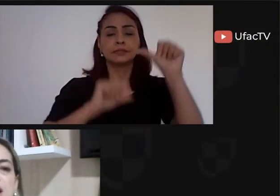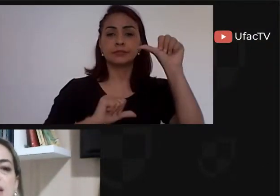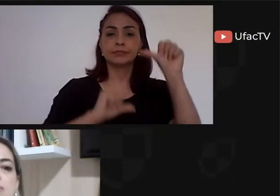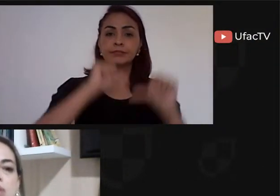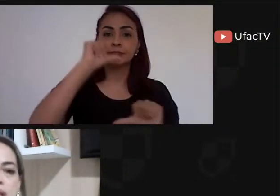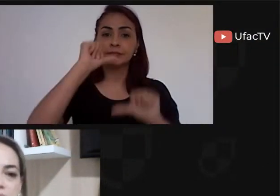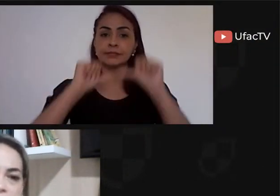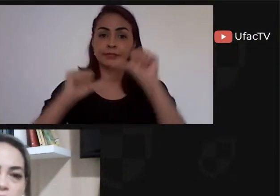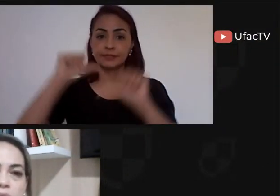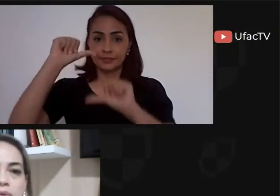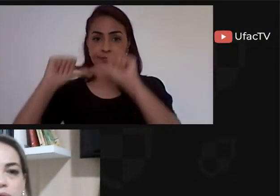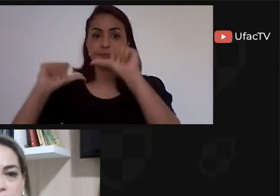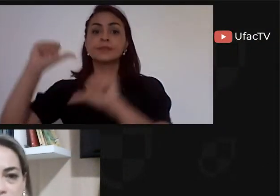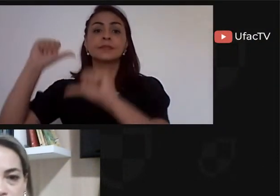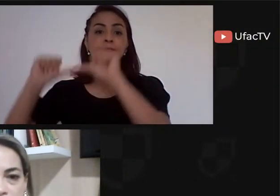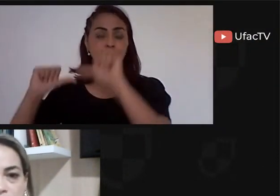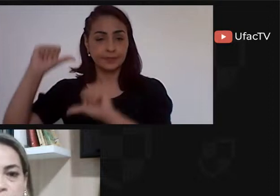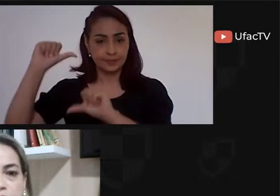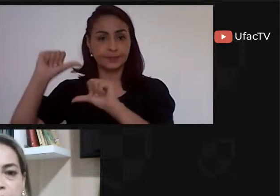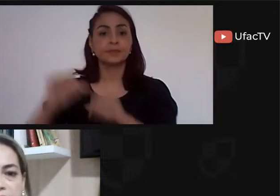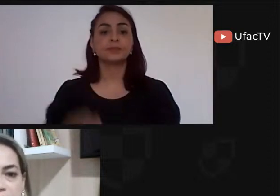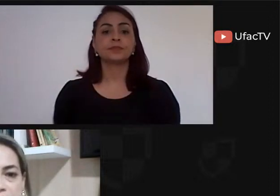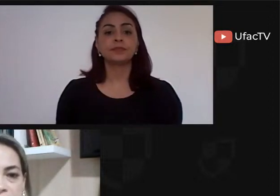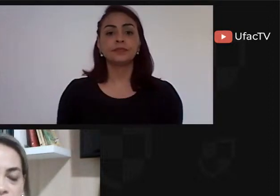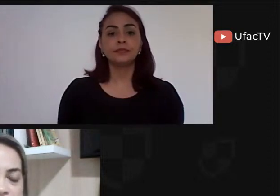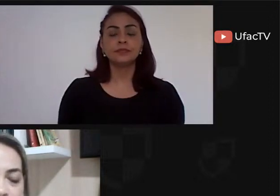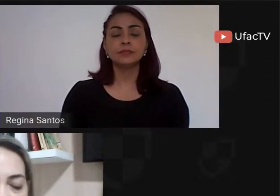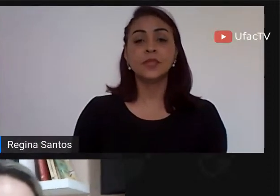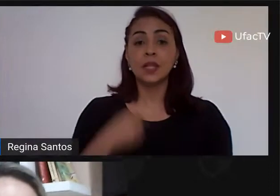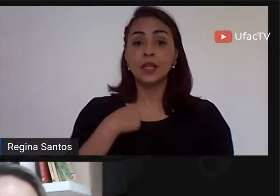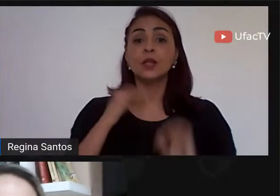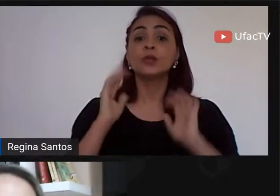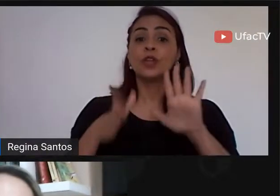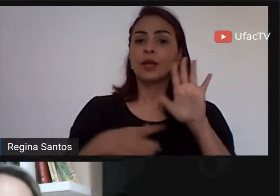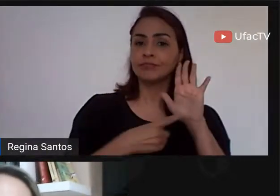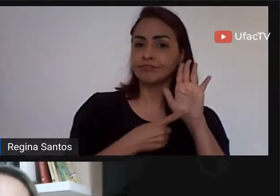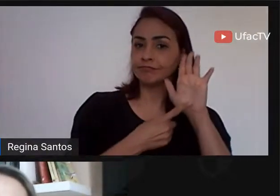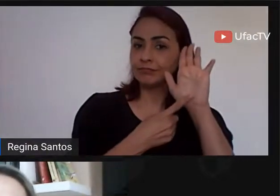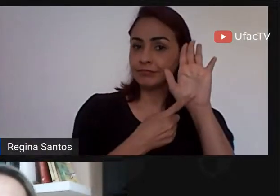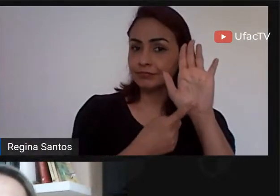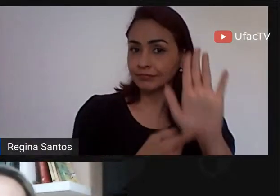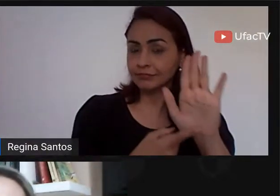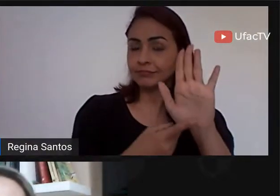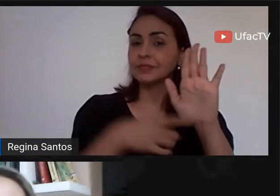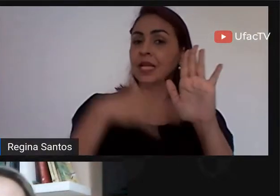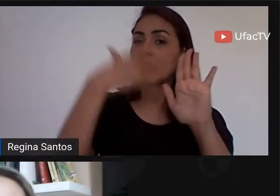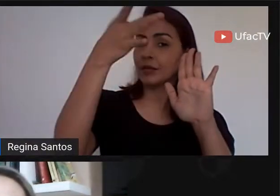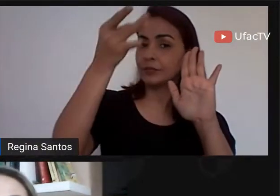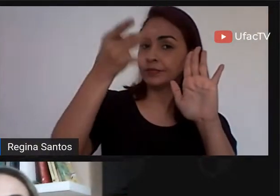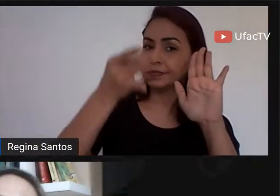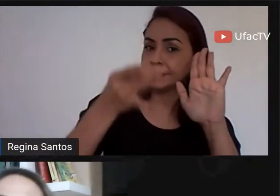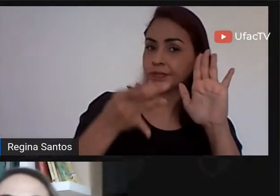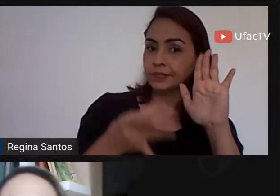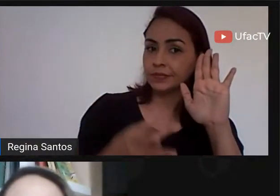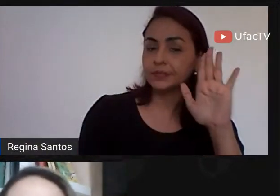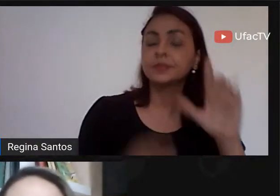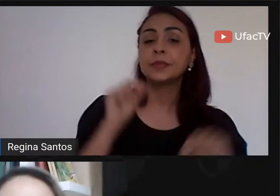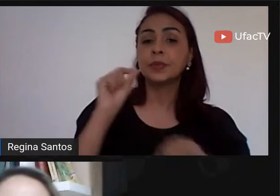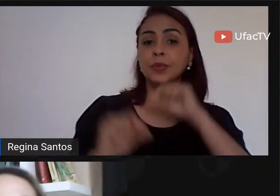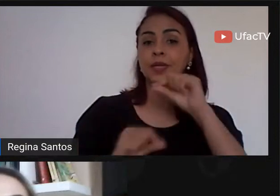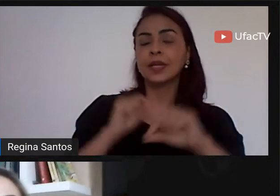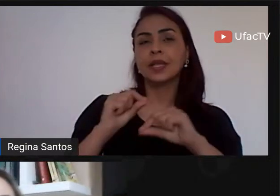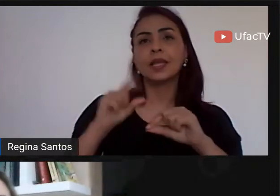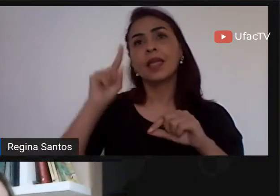e essas mudanças como eu vim apresentando na fala, elas são de caráter pessoal